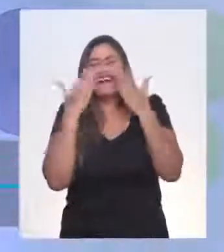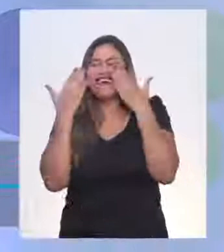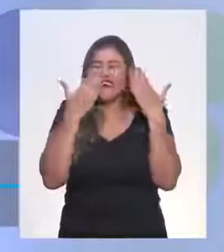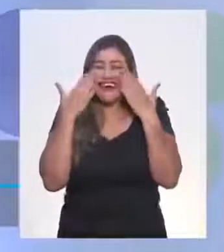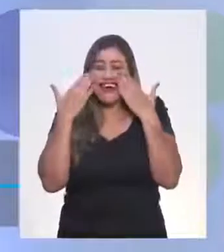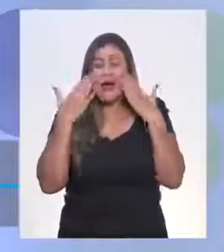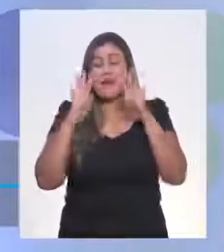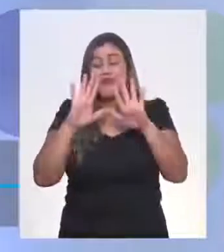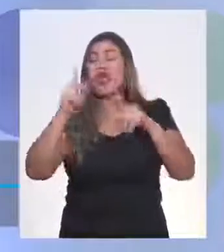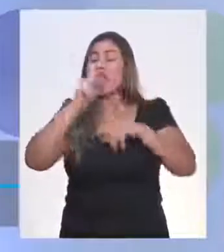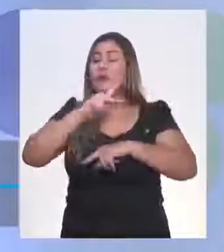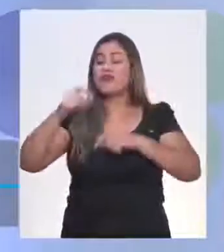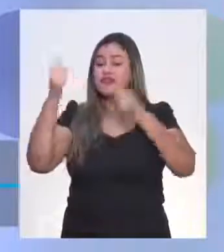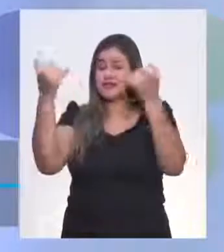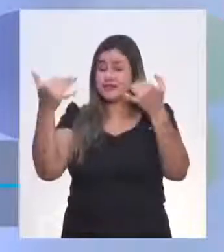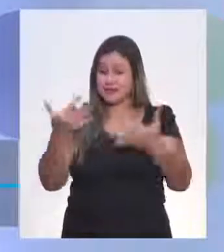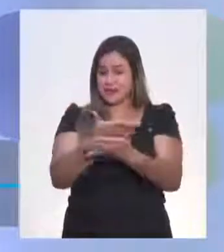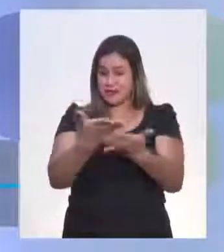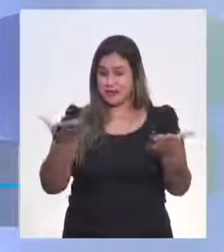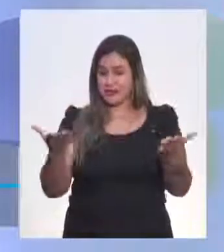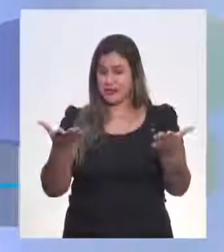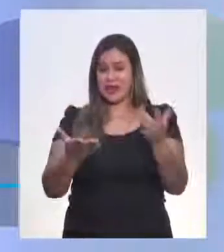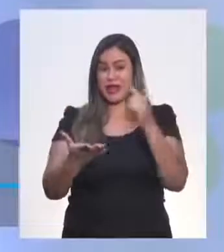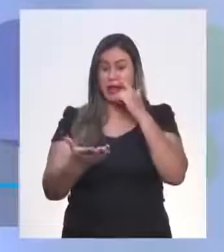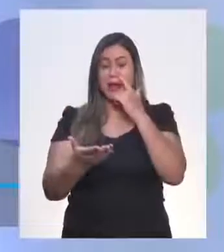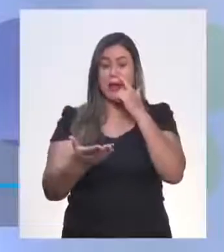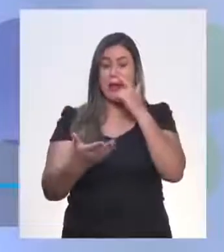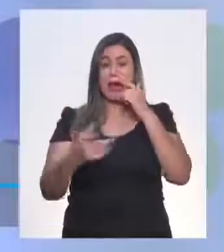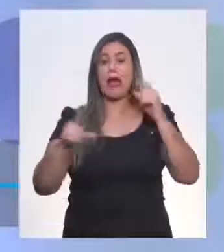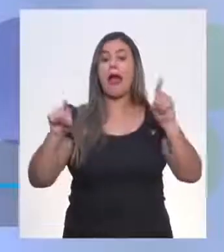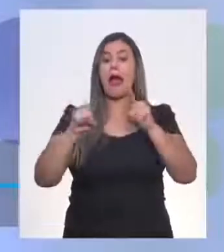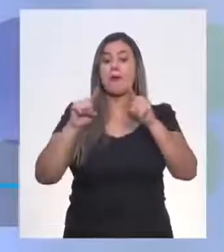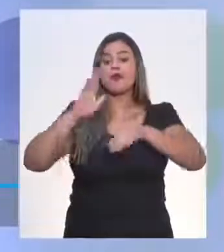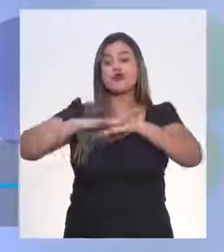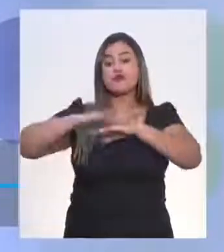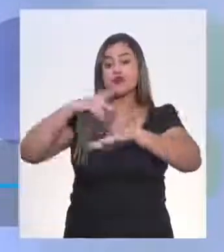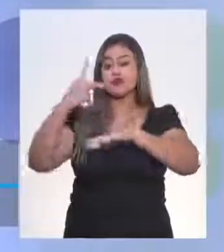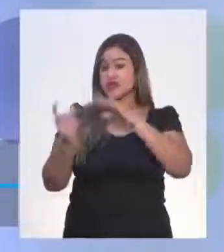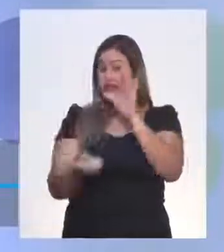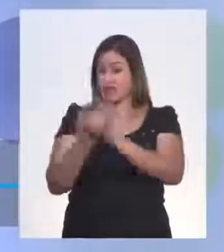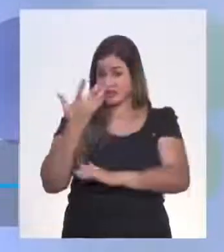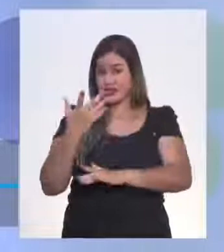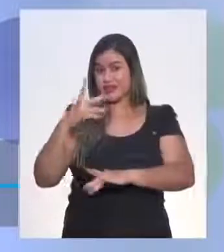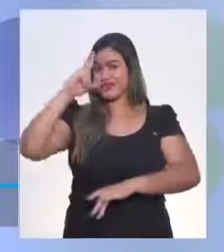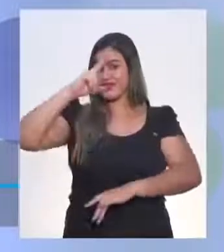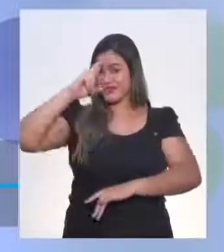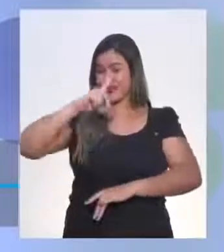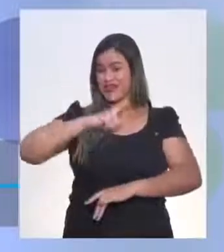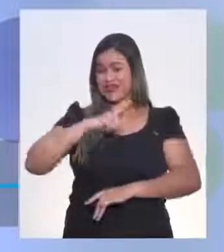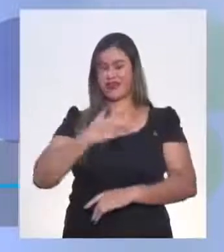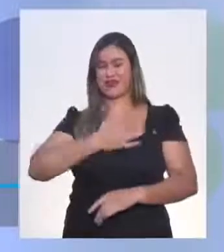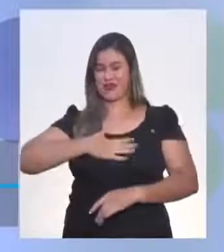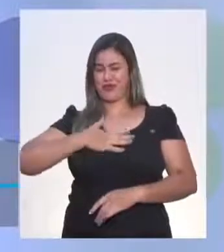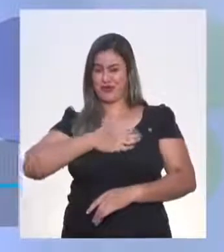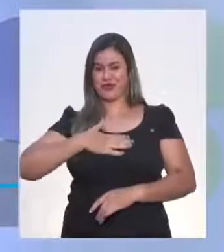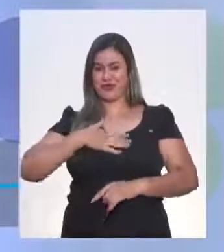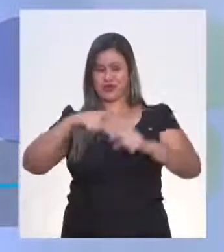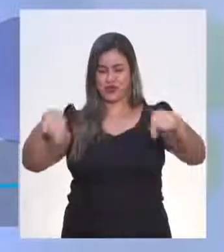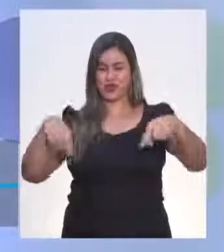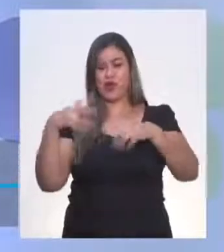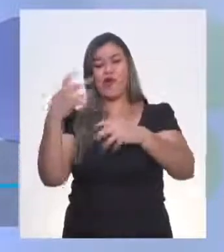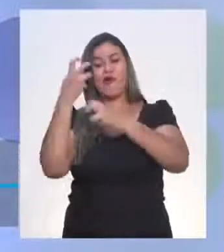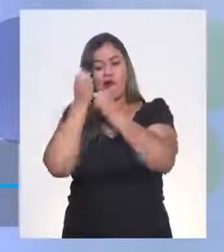rir o professor vai contar a história para vocês da música que ele criou nas contas da história porque eu adoro essa história do quarto